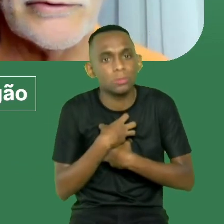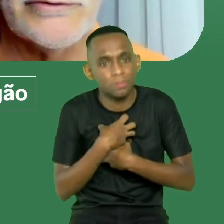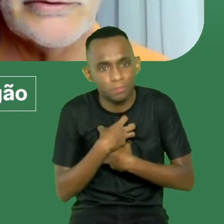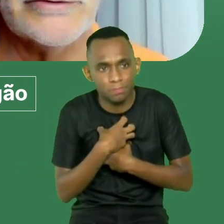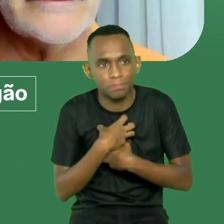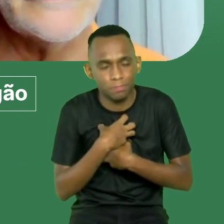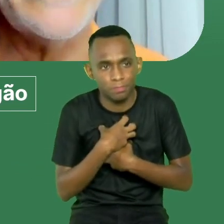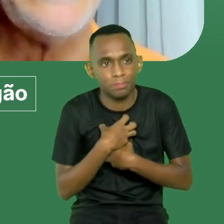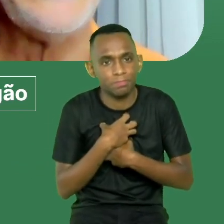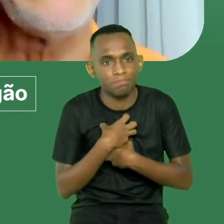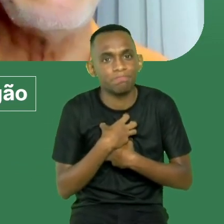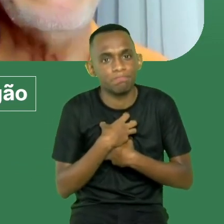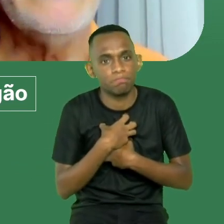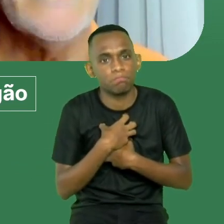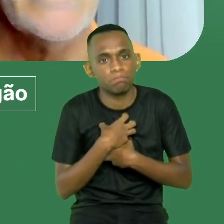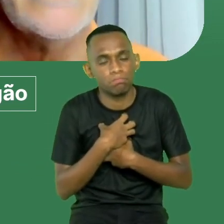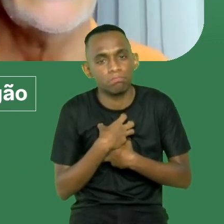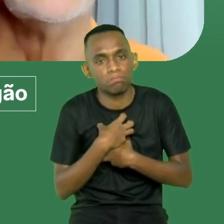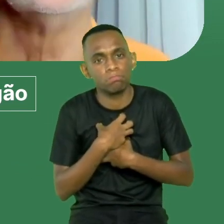um pouco